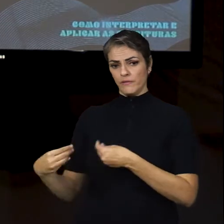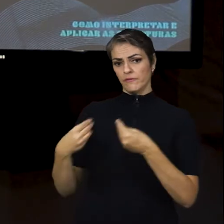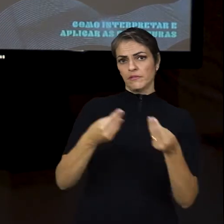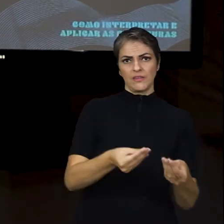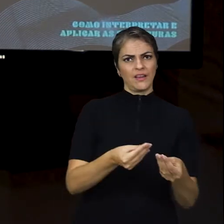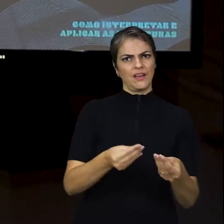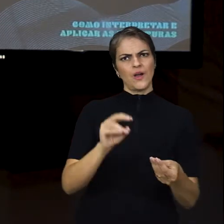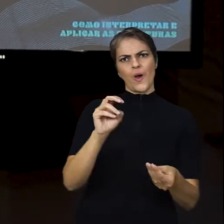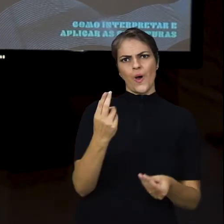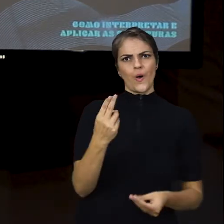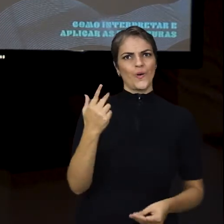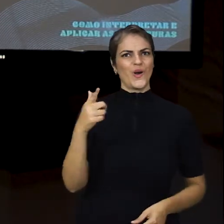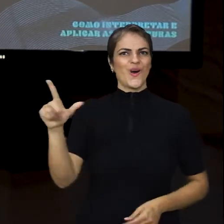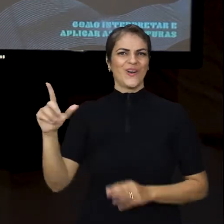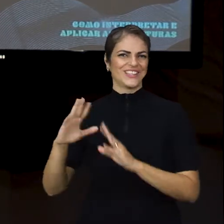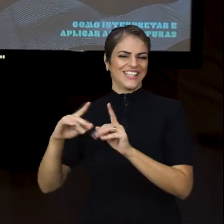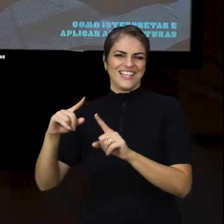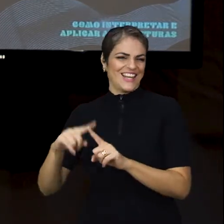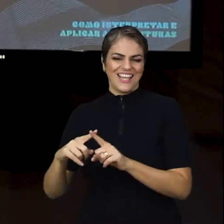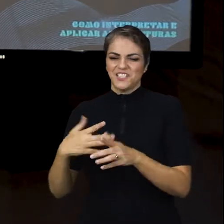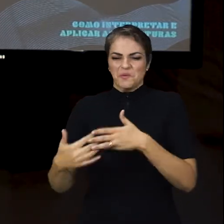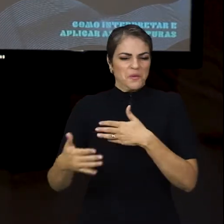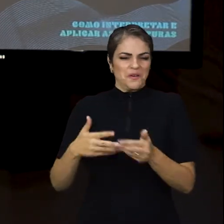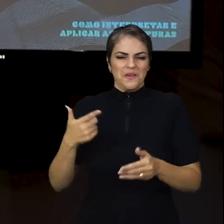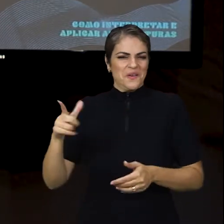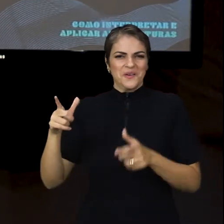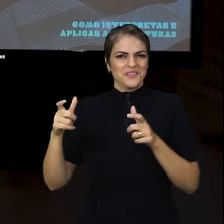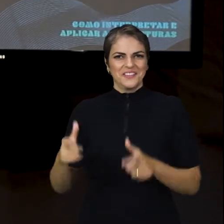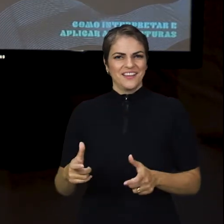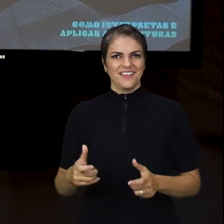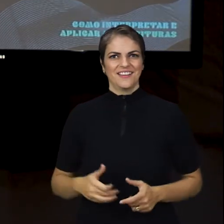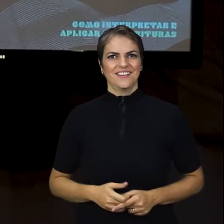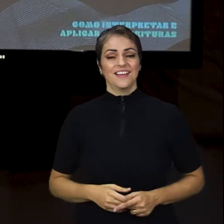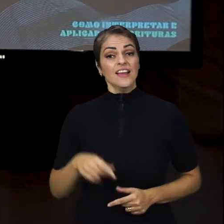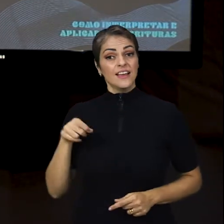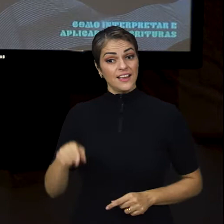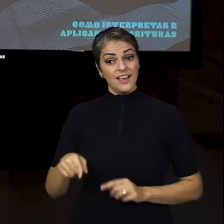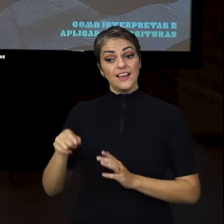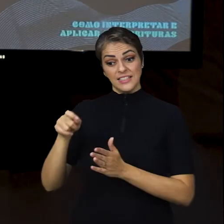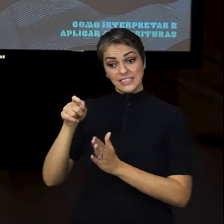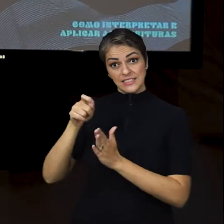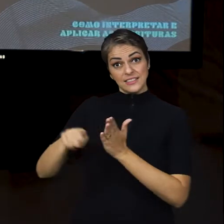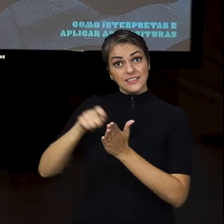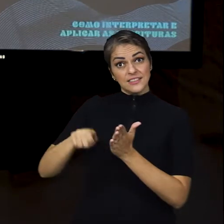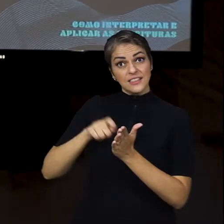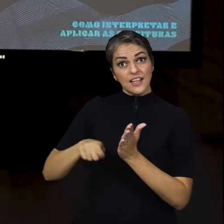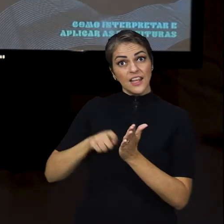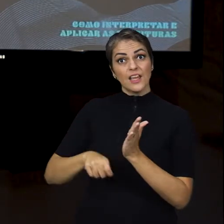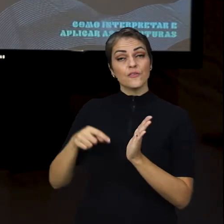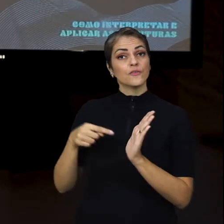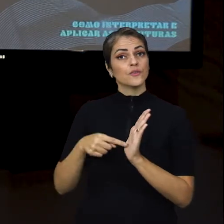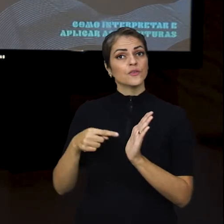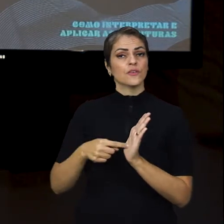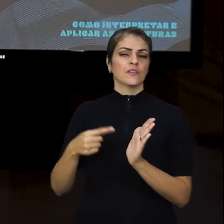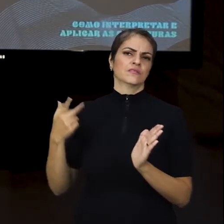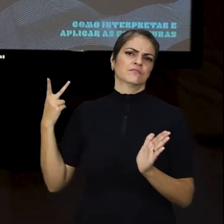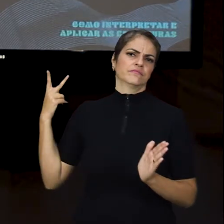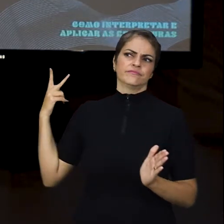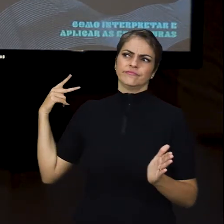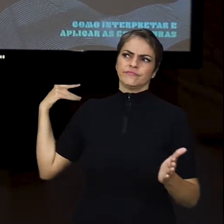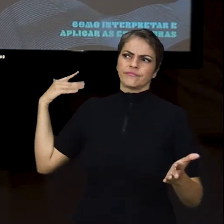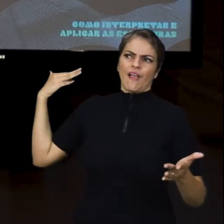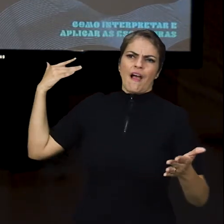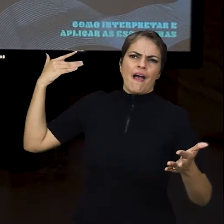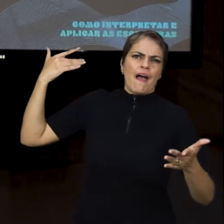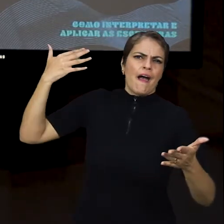outra igreja, você que está nos acompanhando de qualquer lugar. Mas esse texto, soberanamente preservado ao longo da